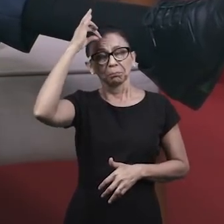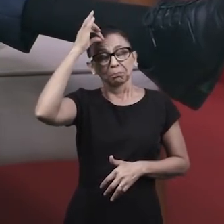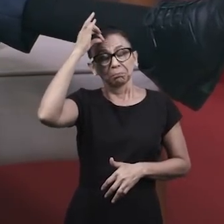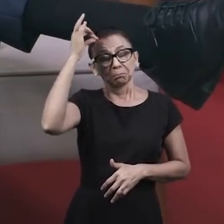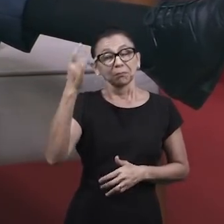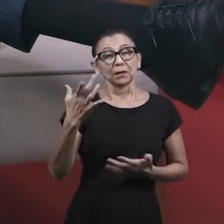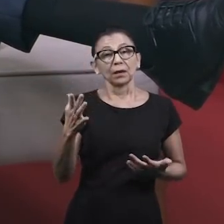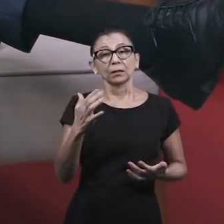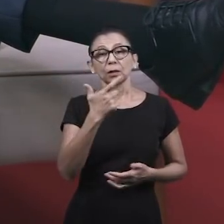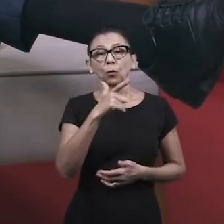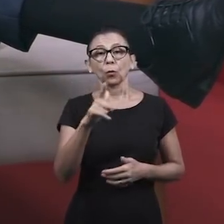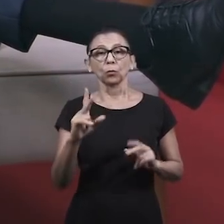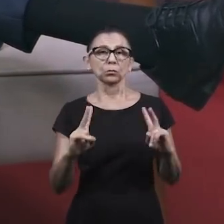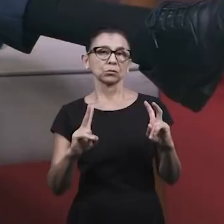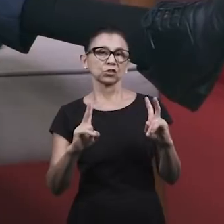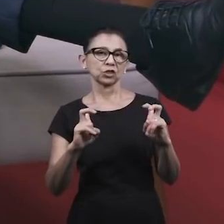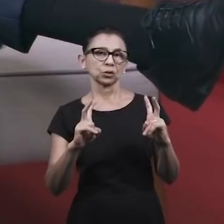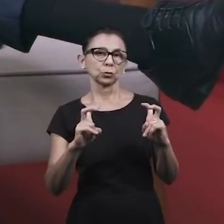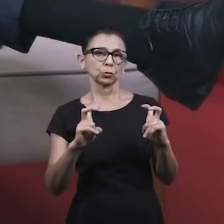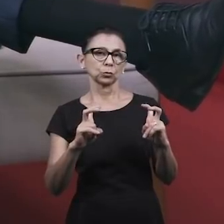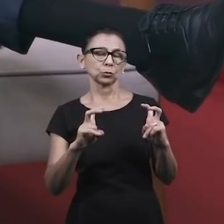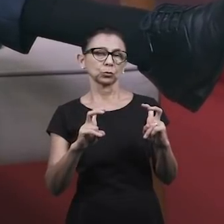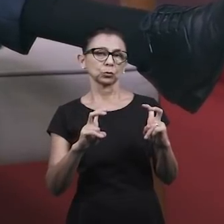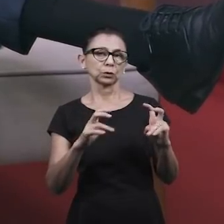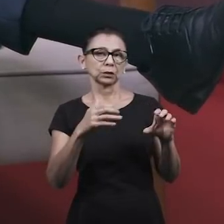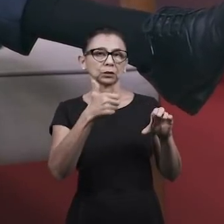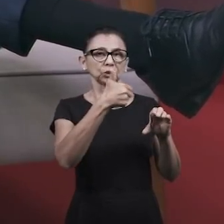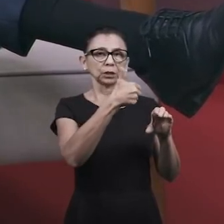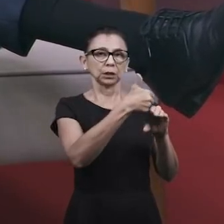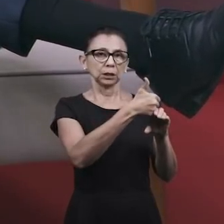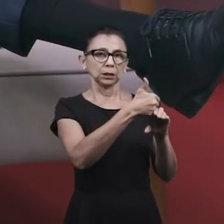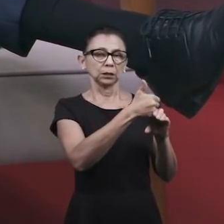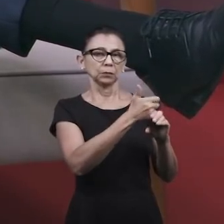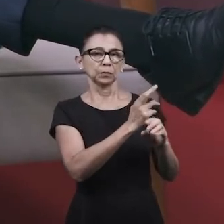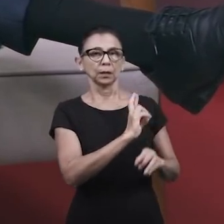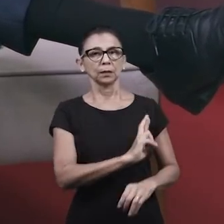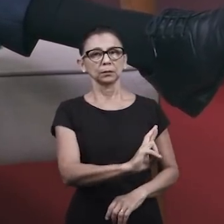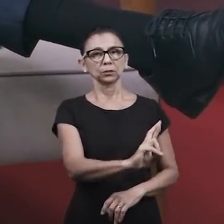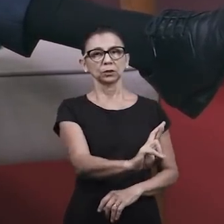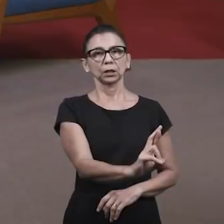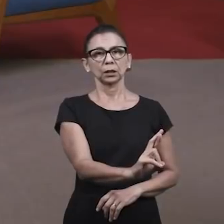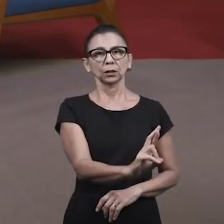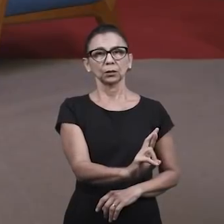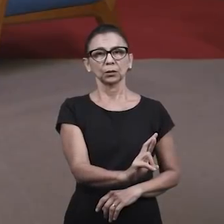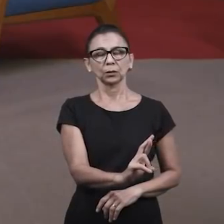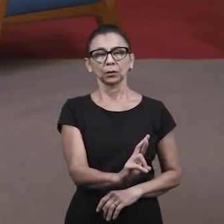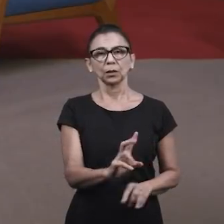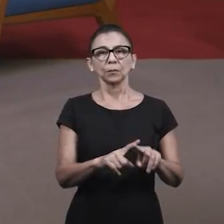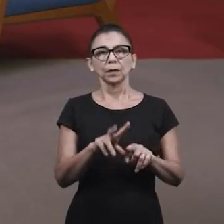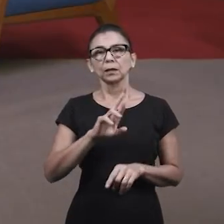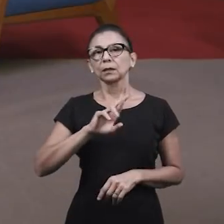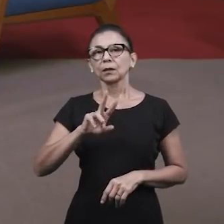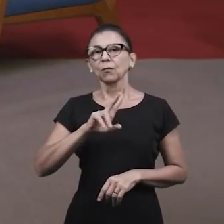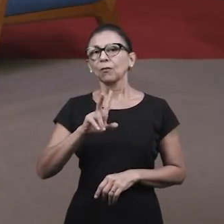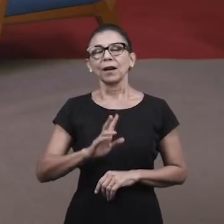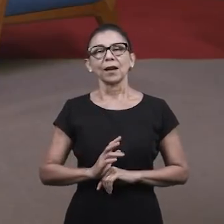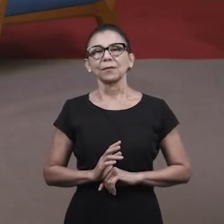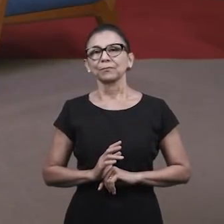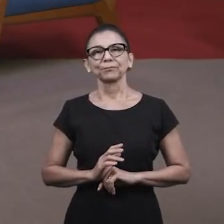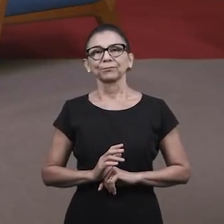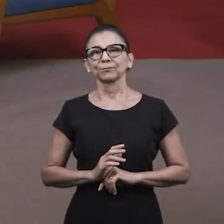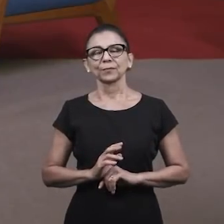ciência descobre. Isso é científico, isso é humano. É um mistério sem a ação do Espírito Santo, é isso aí. É uma ciência, não